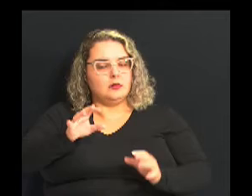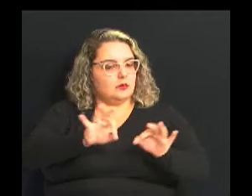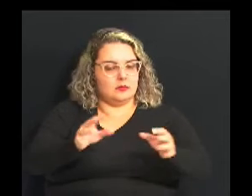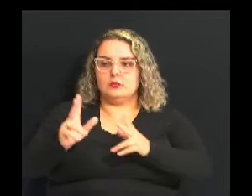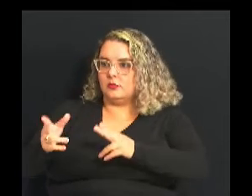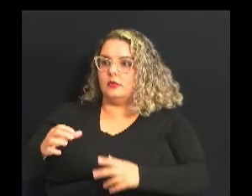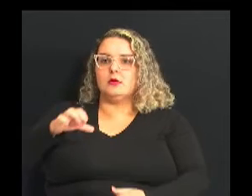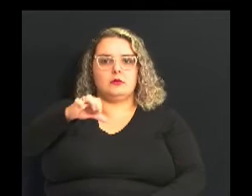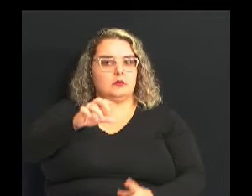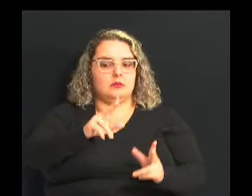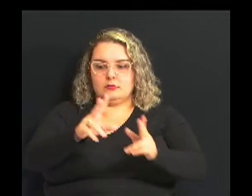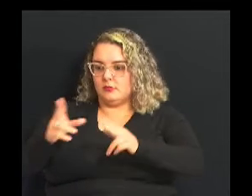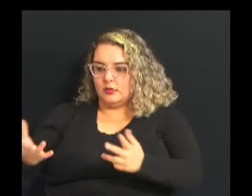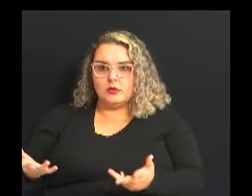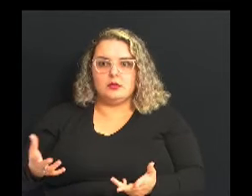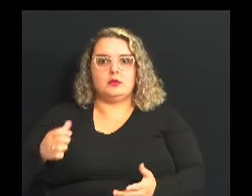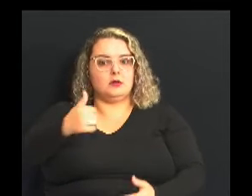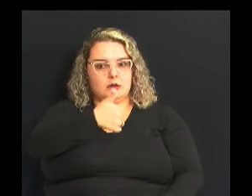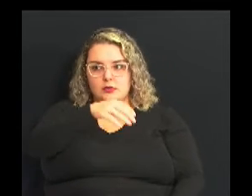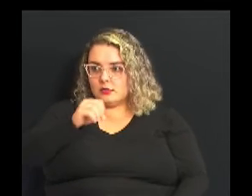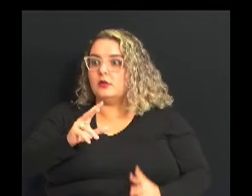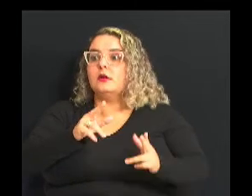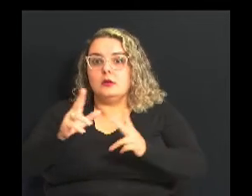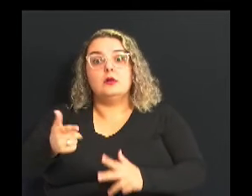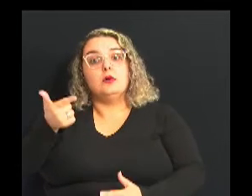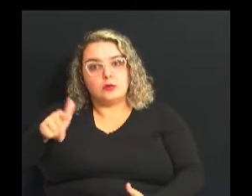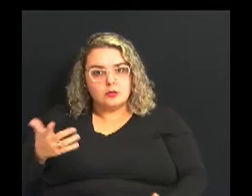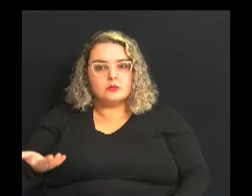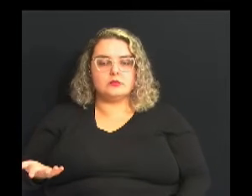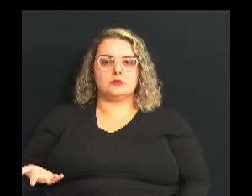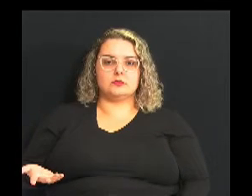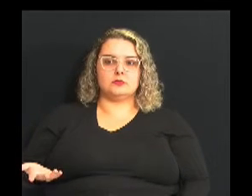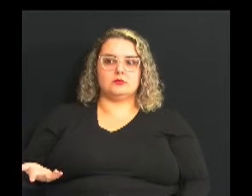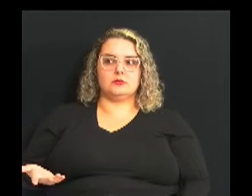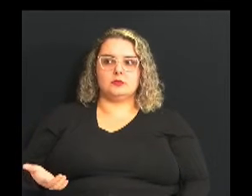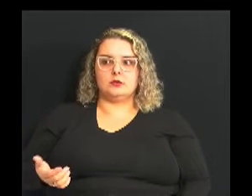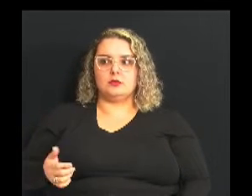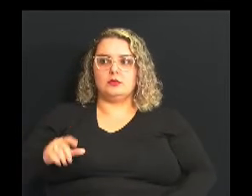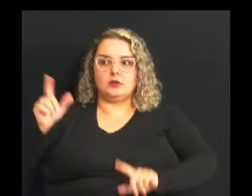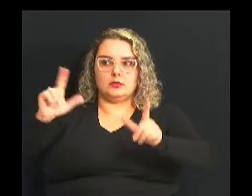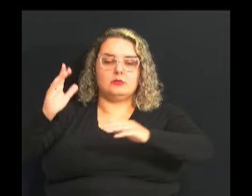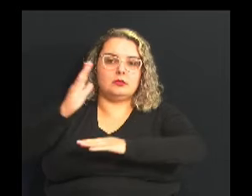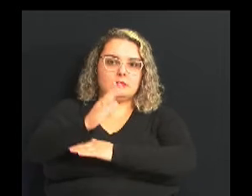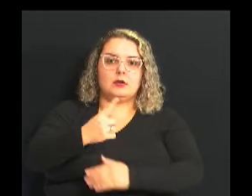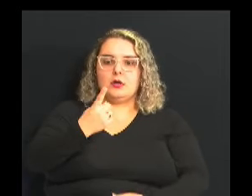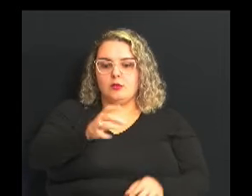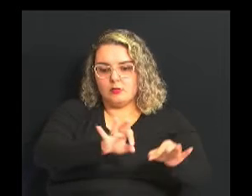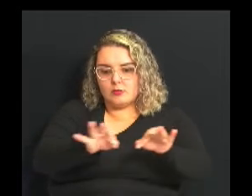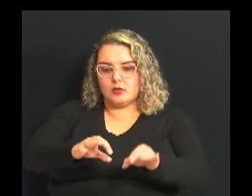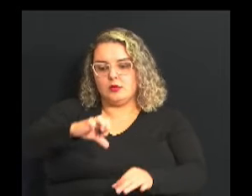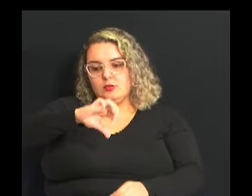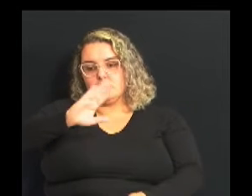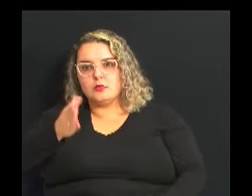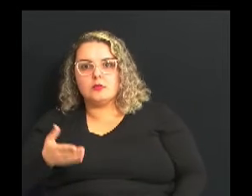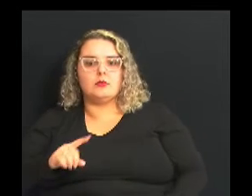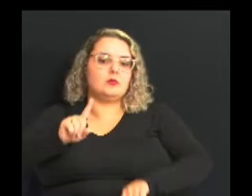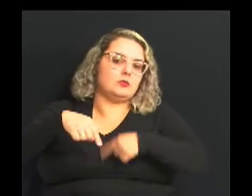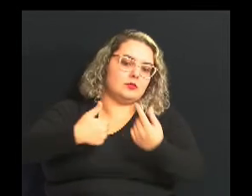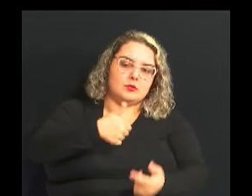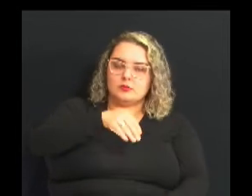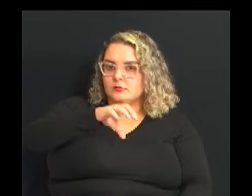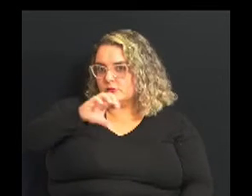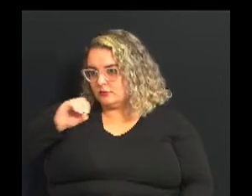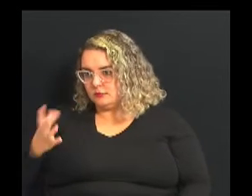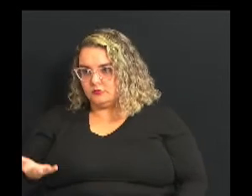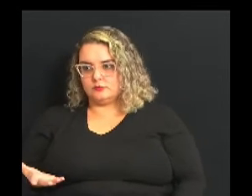9 horas, é o mesmo programa. Você liga às 10 horas, ainda é esse programa. Você liga na TV Câmara, é um programa às 9h30, outro às 10. Os programas lá